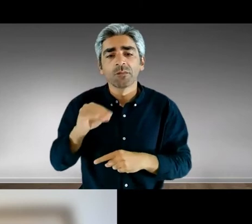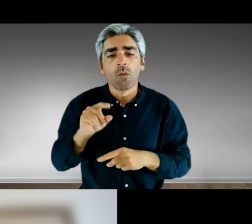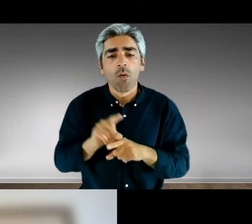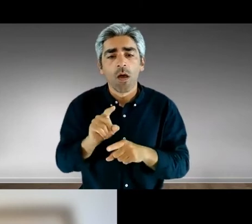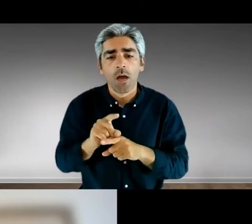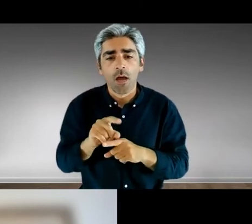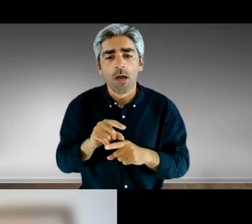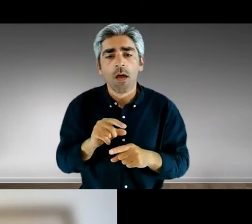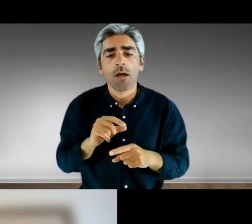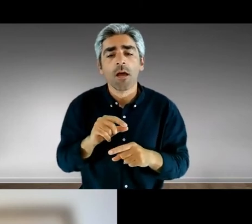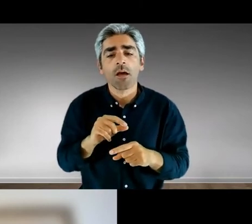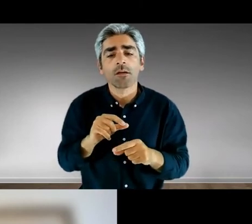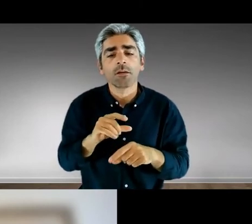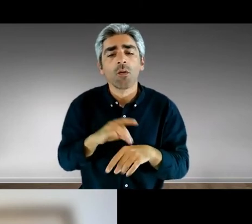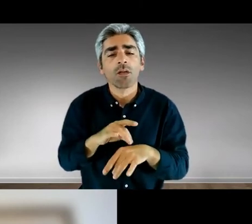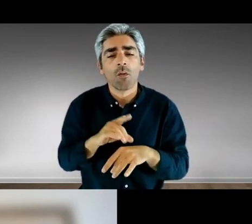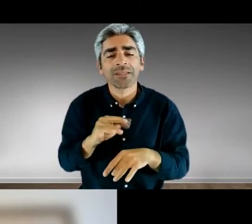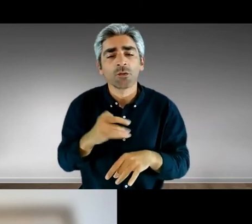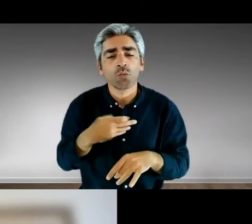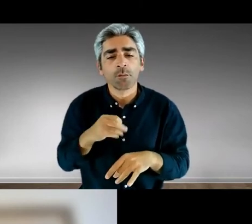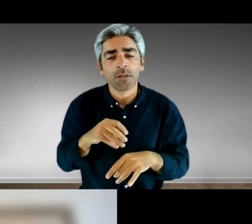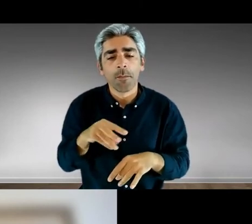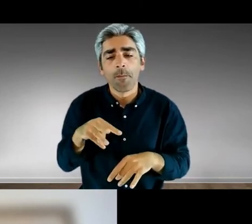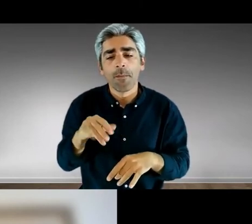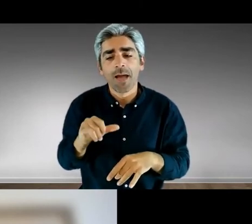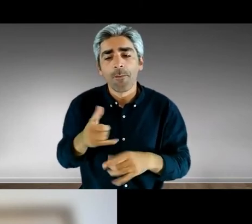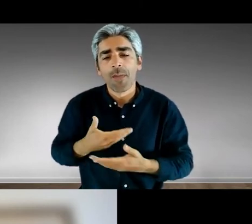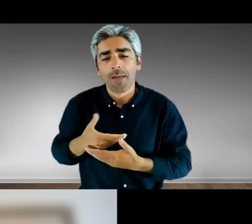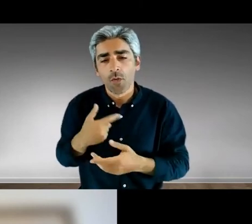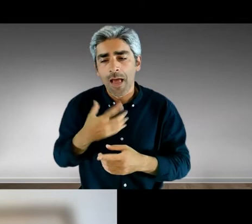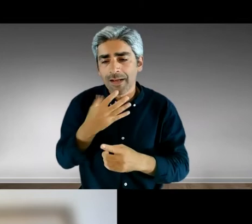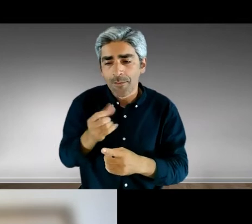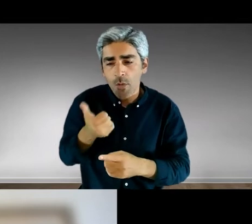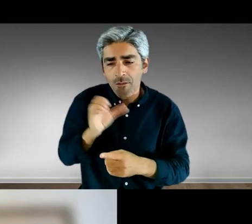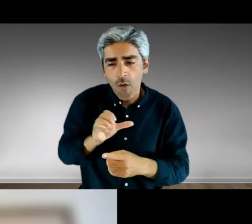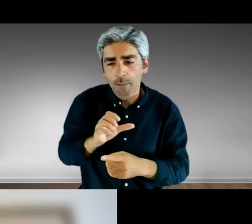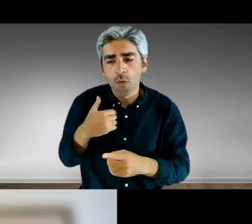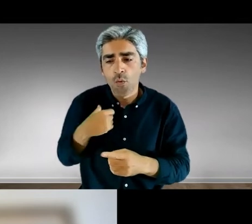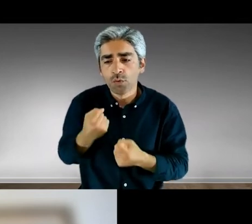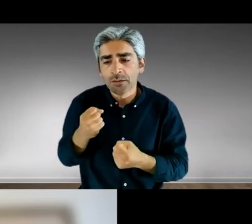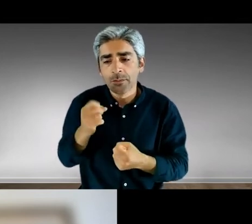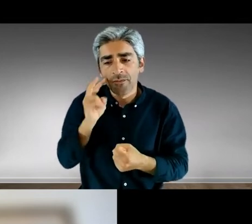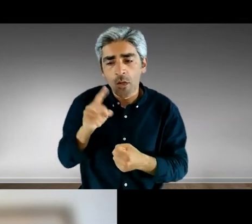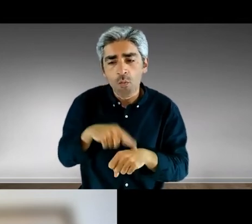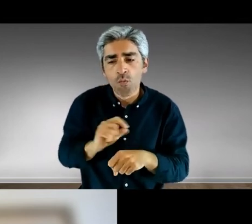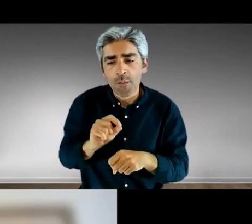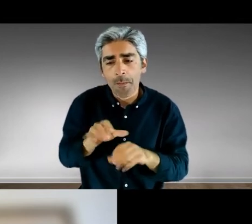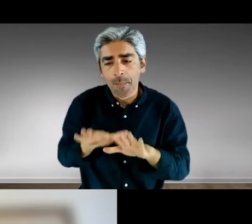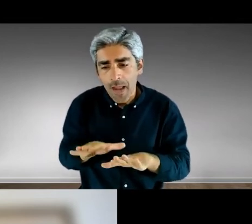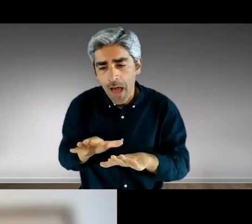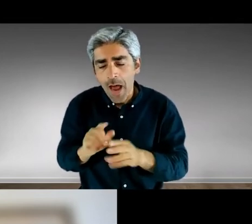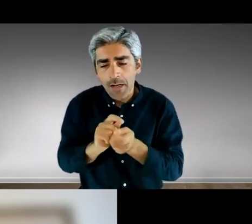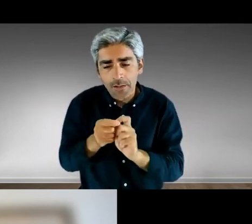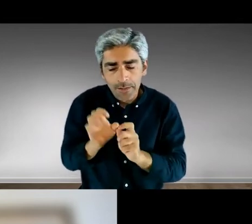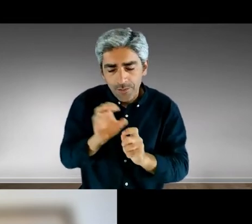My Baby, que é acreditarmos muito no projeto e que o estamos a fazer da maior forma e não conseguimos saber o momento de parar e reformular e de